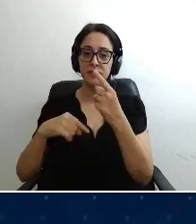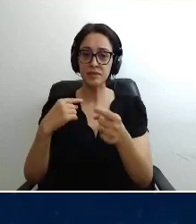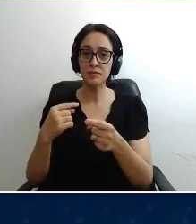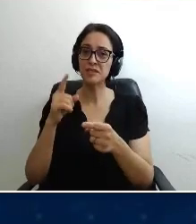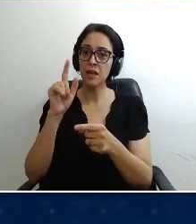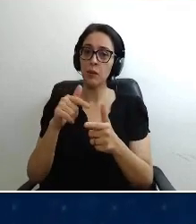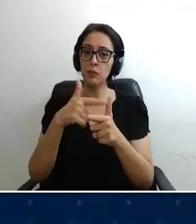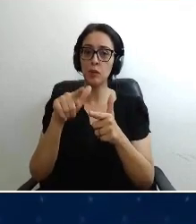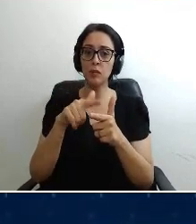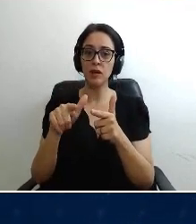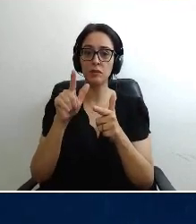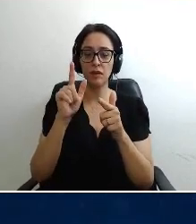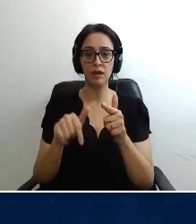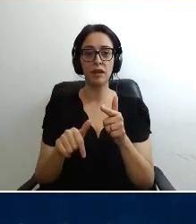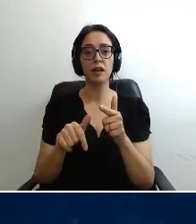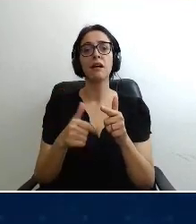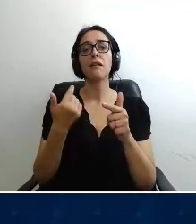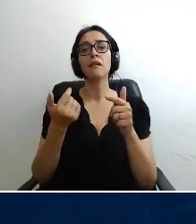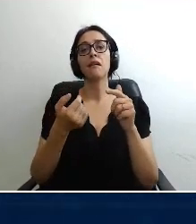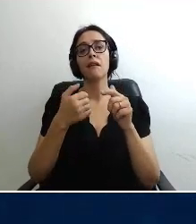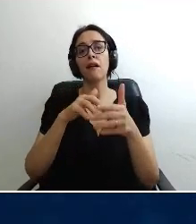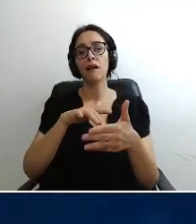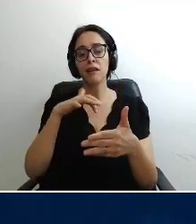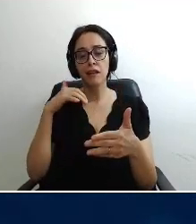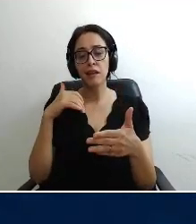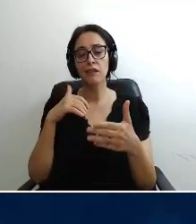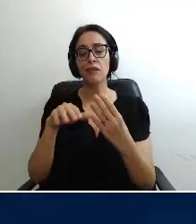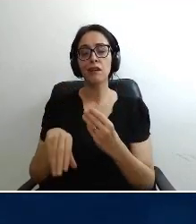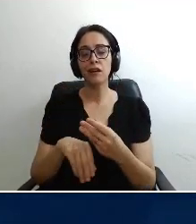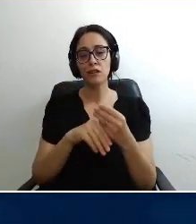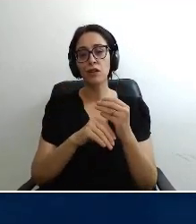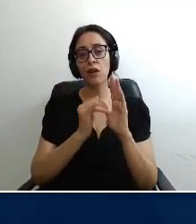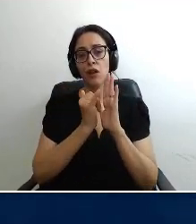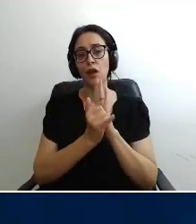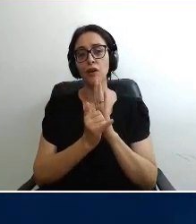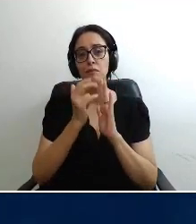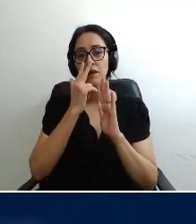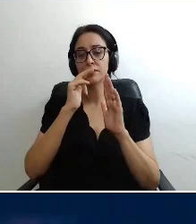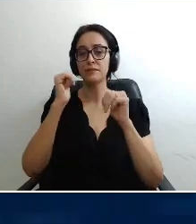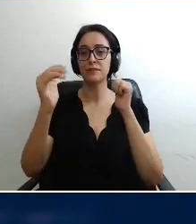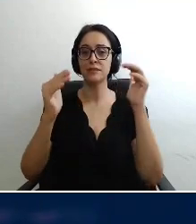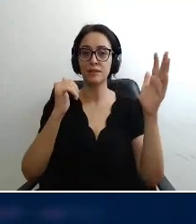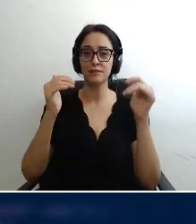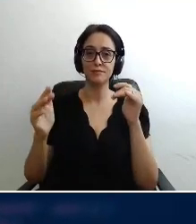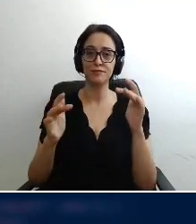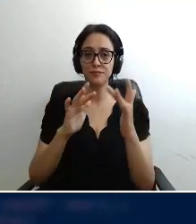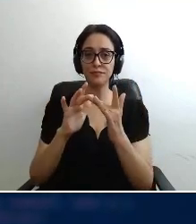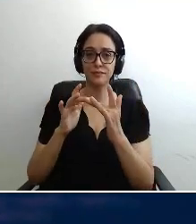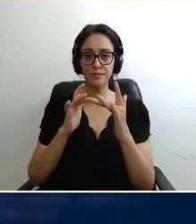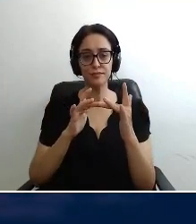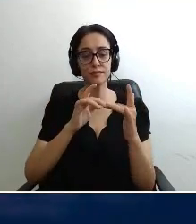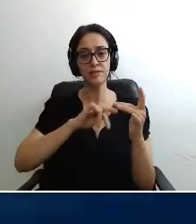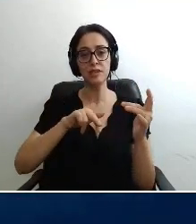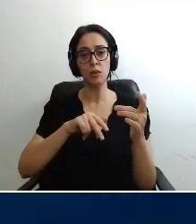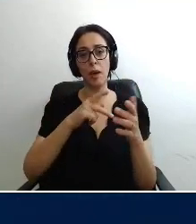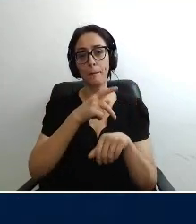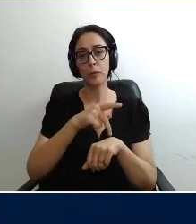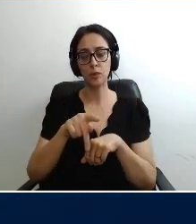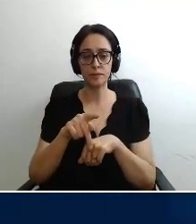problema. Ou seja, um arquivo, ou seja, um agregador de logs, e você está falando com o mundo externo. E isso já faz com que ela não seja uma função